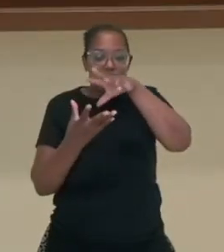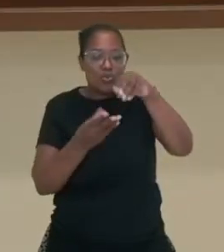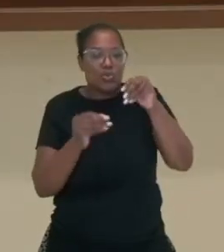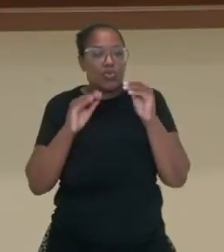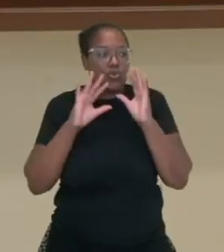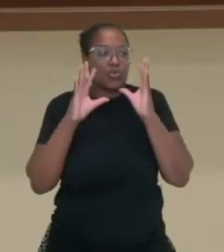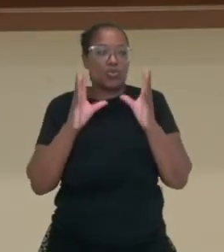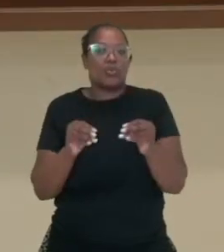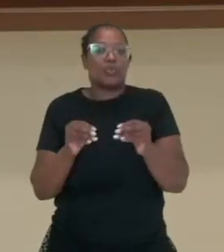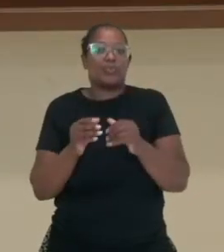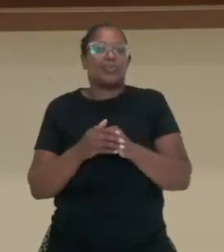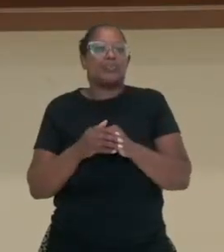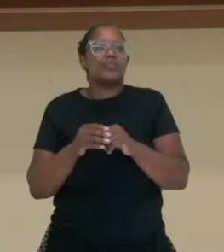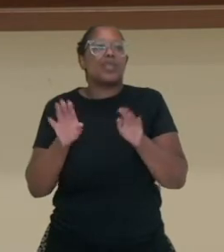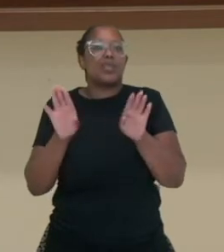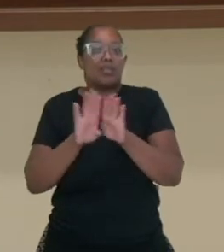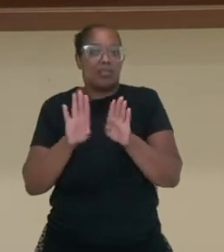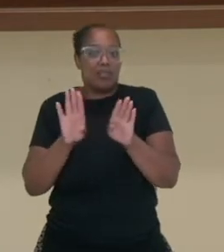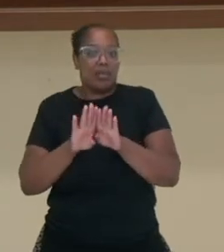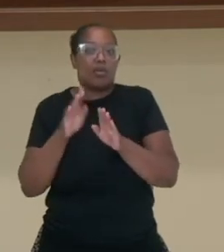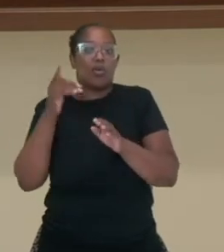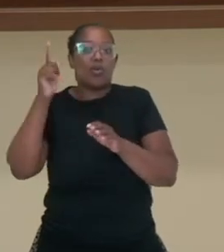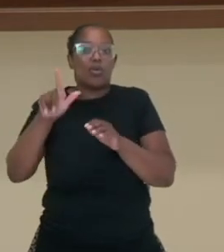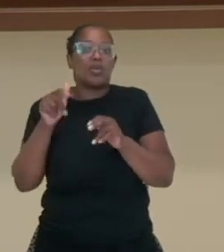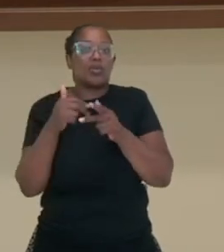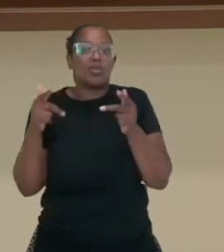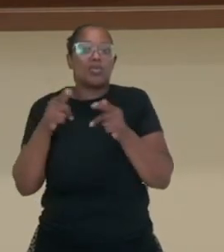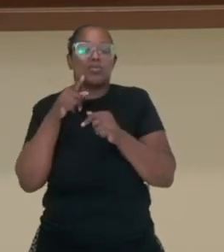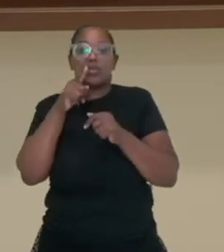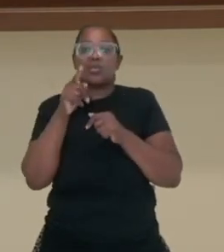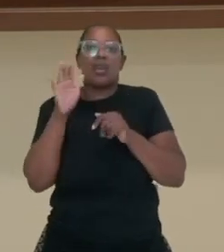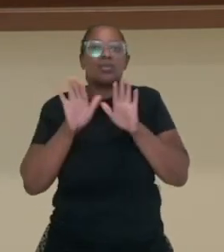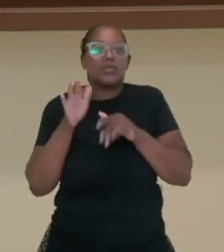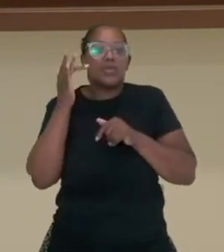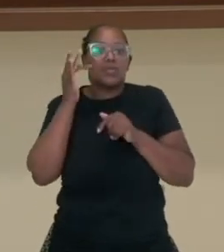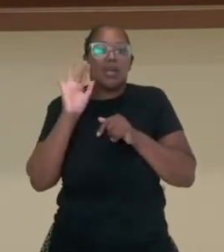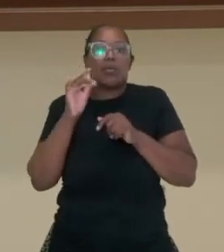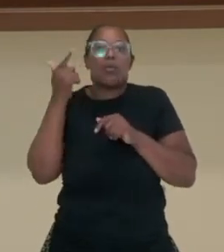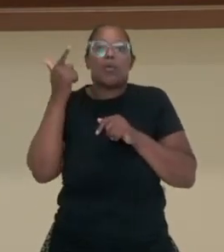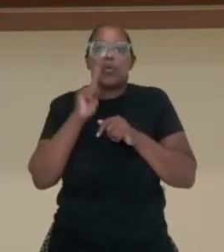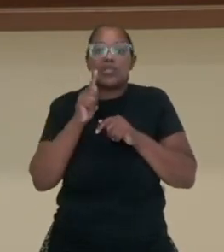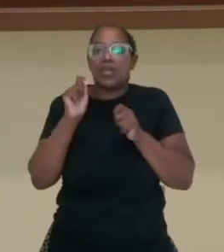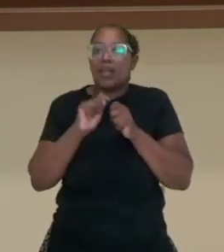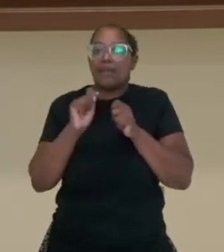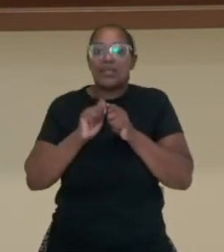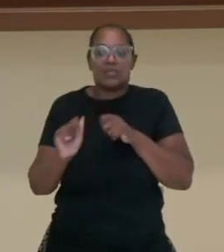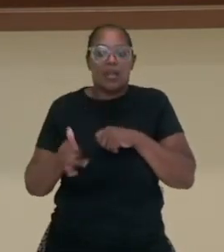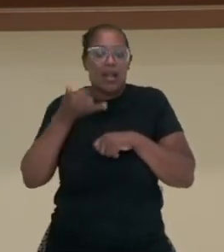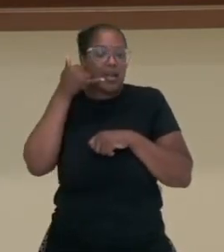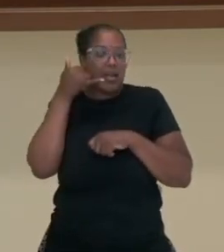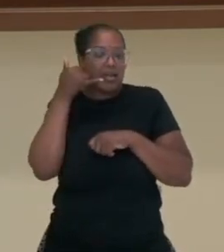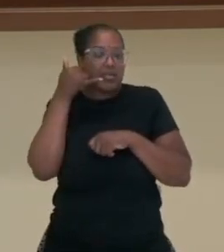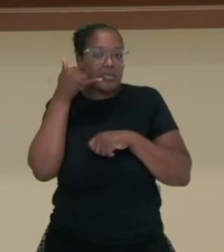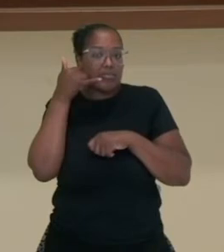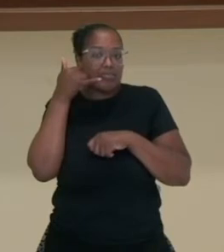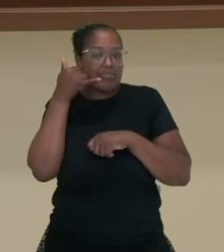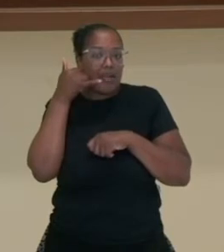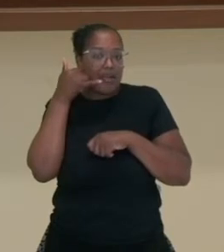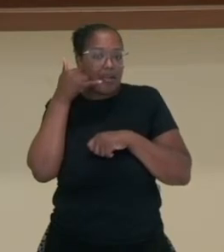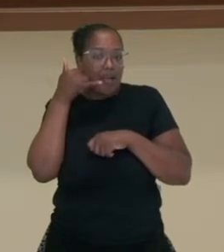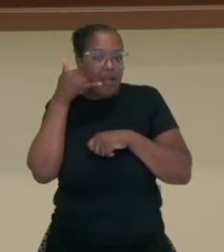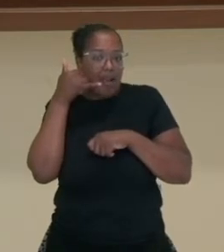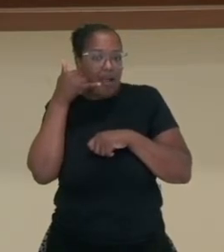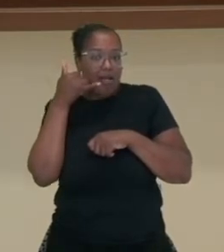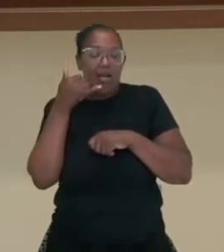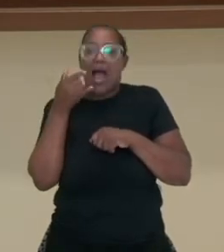talvez vocês nem saibam, mas você ainda consegue fazer ligações pelo seu smartphone, sabia? Ele ainda funciona